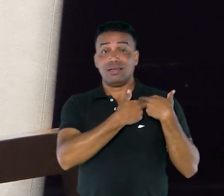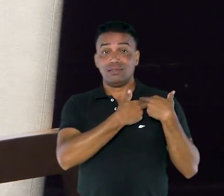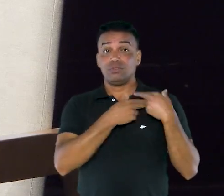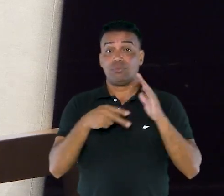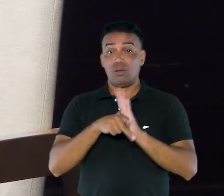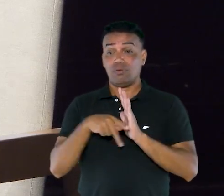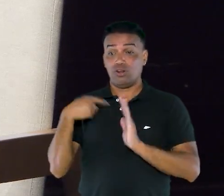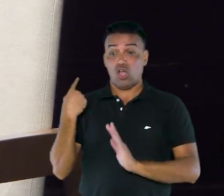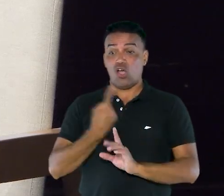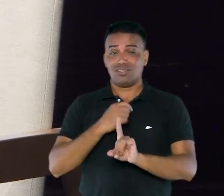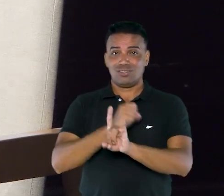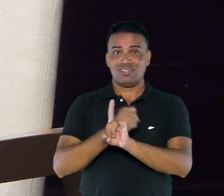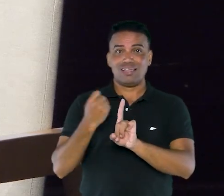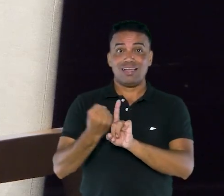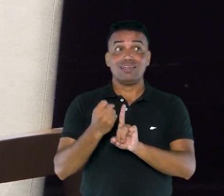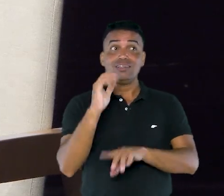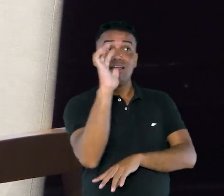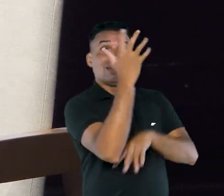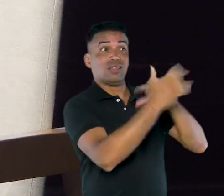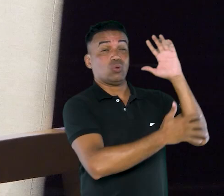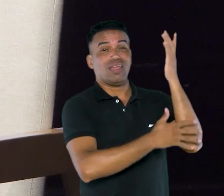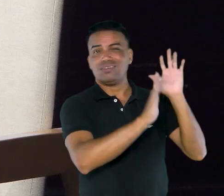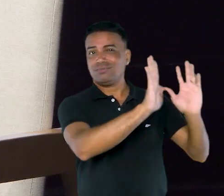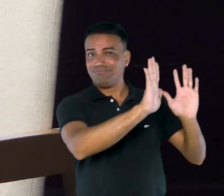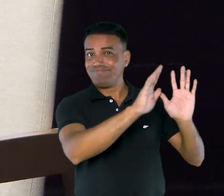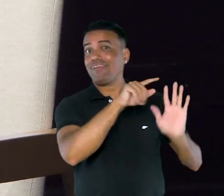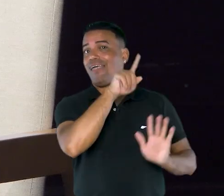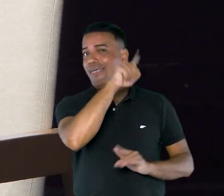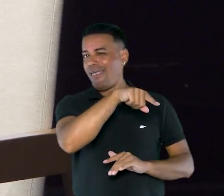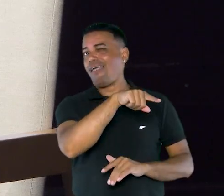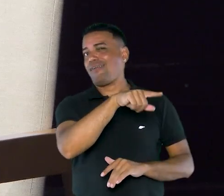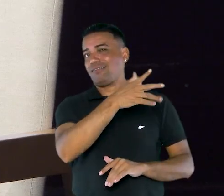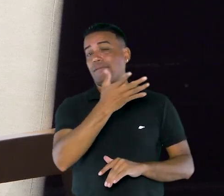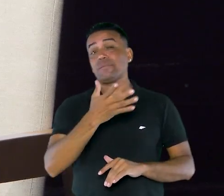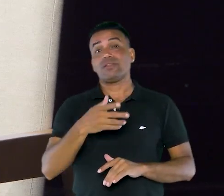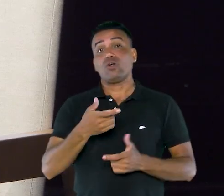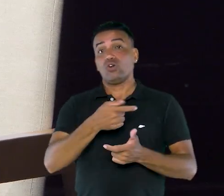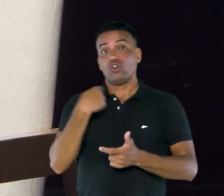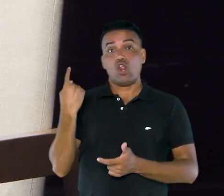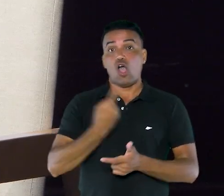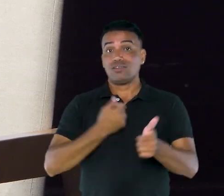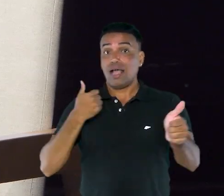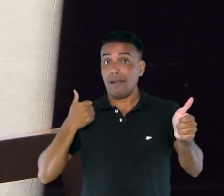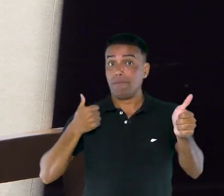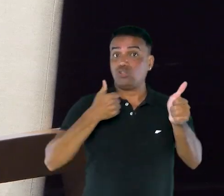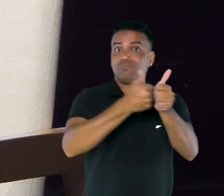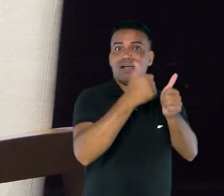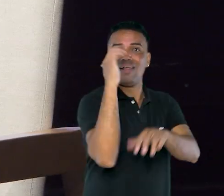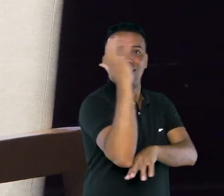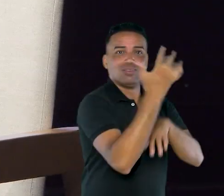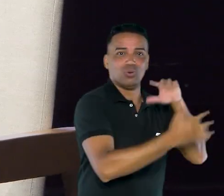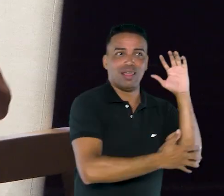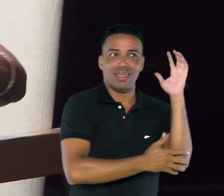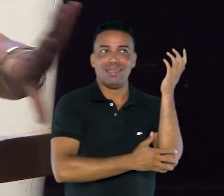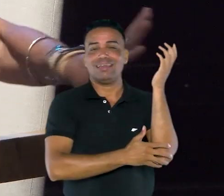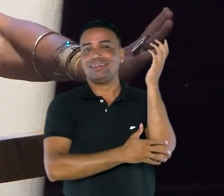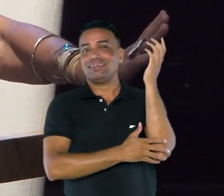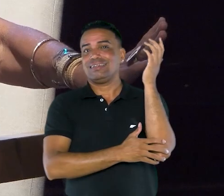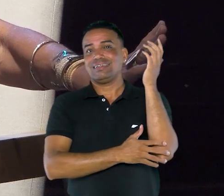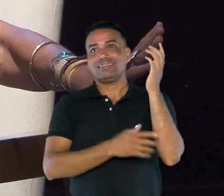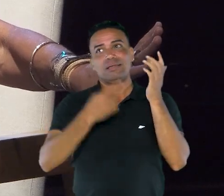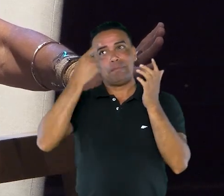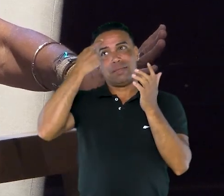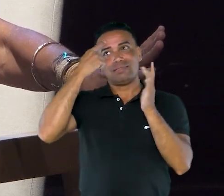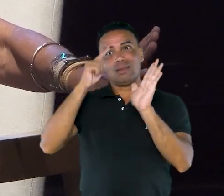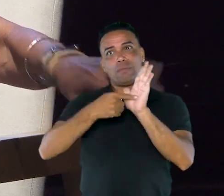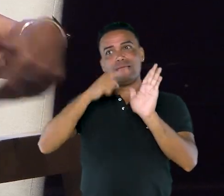nossa sociedade e não do que realmente a natureza é. Então, acho que a gente à medida que a gente vai se aproximando disso e deixando de